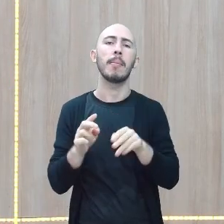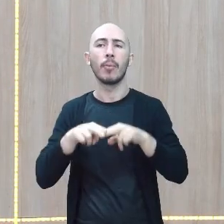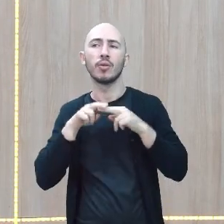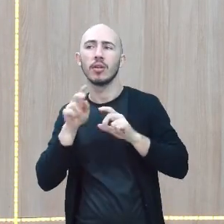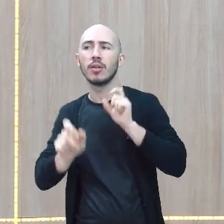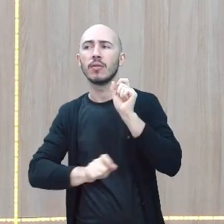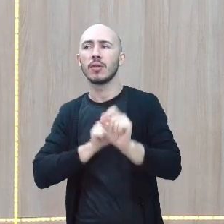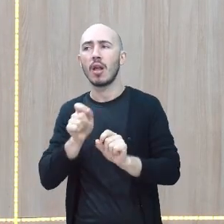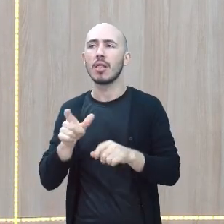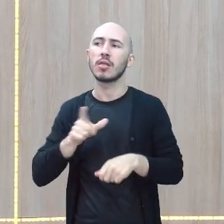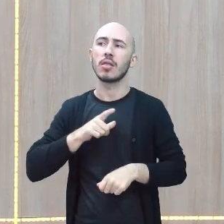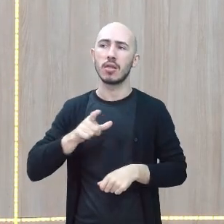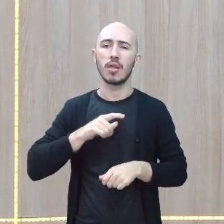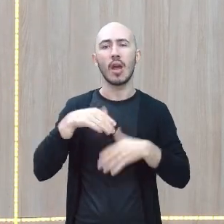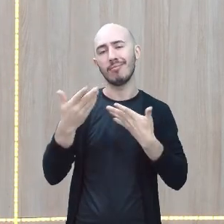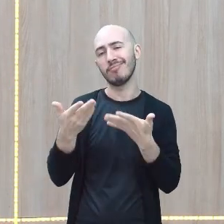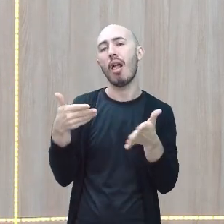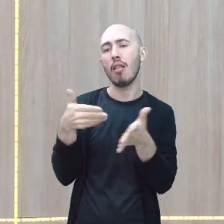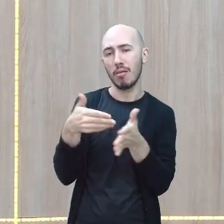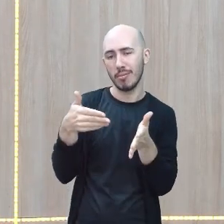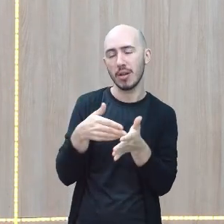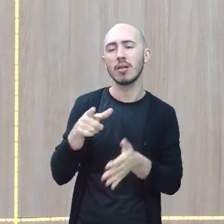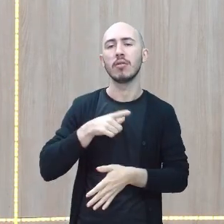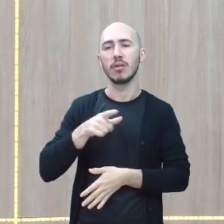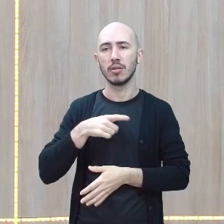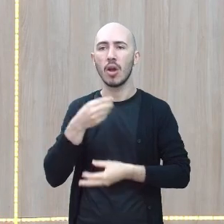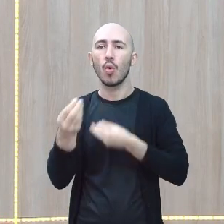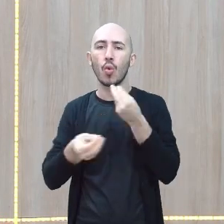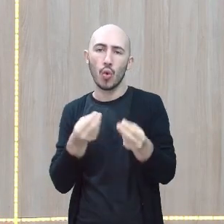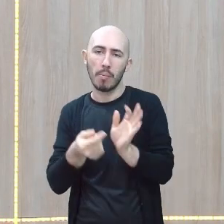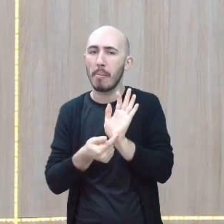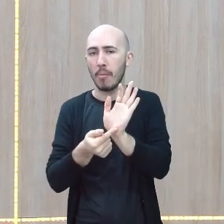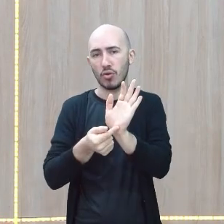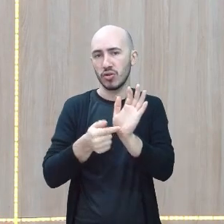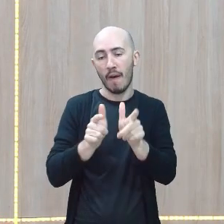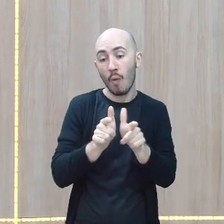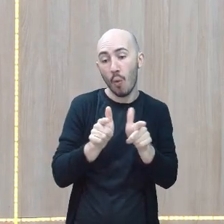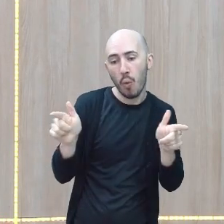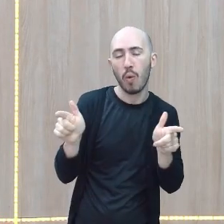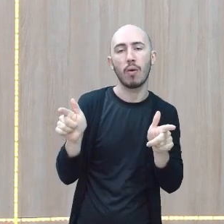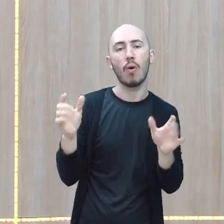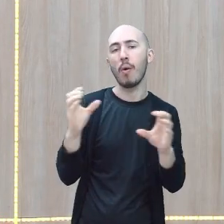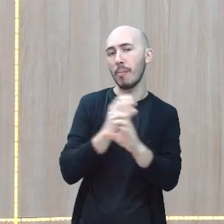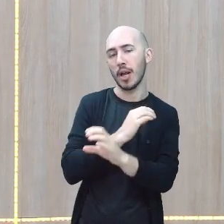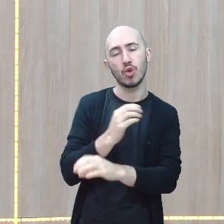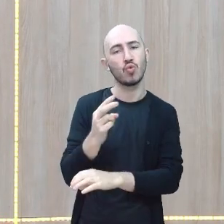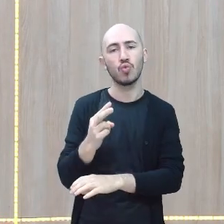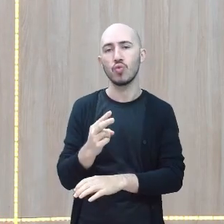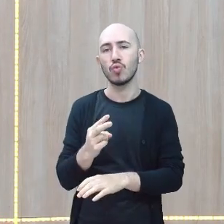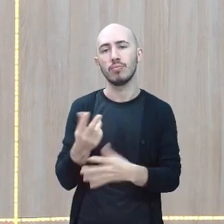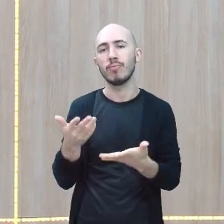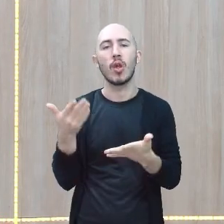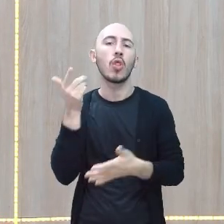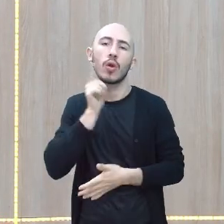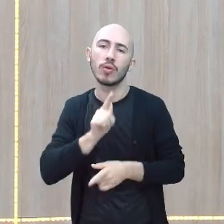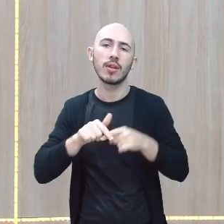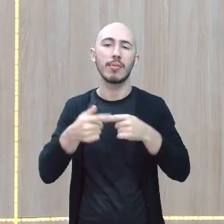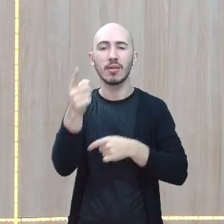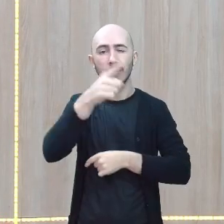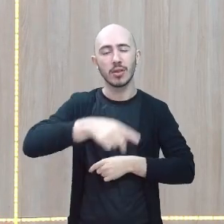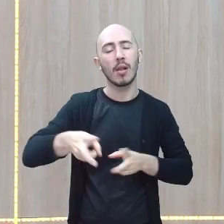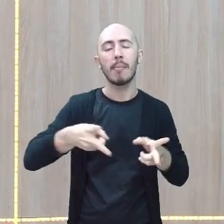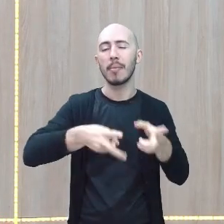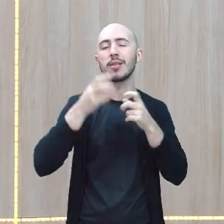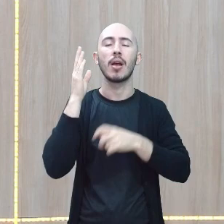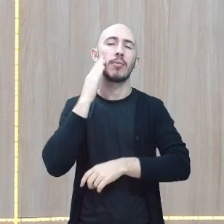existe toda uma série de limitações para a gente colocar trechos maiores, mas dá para vocês terem uma ideia do